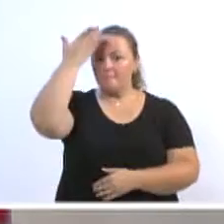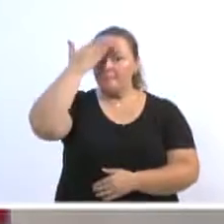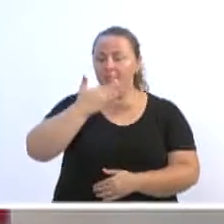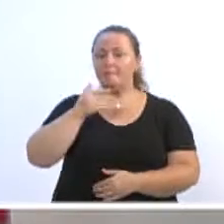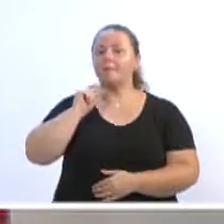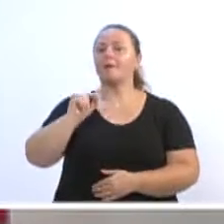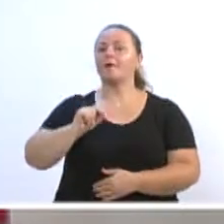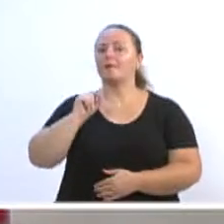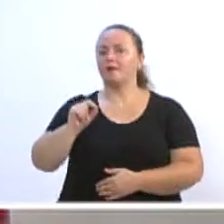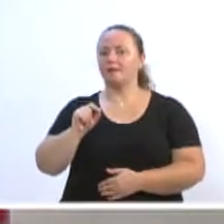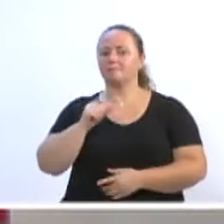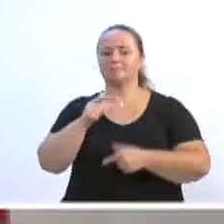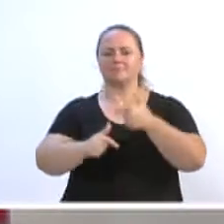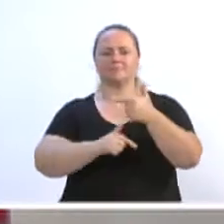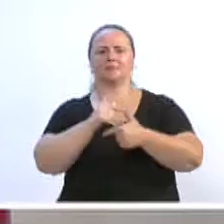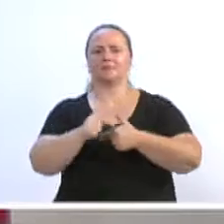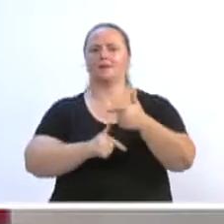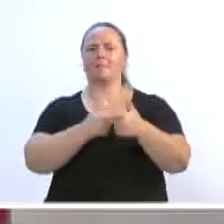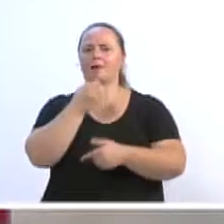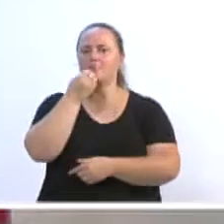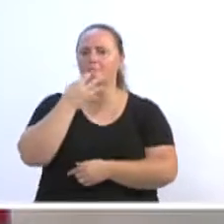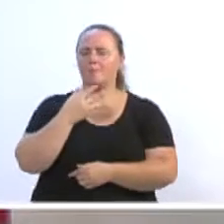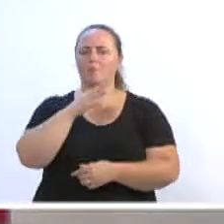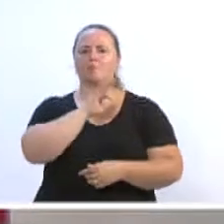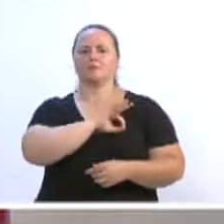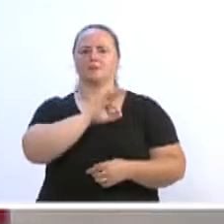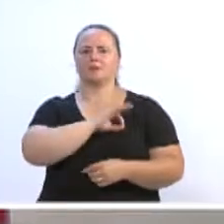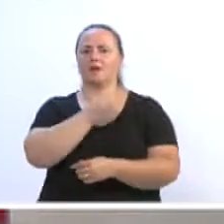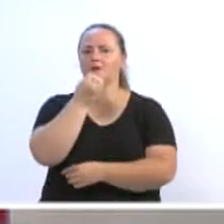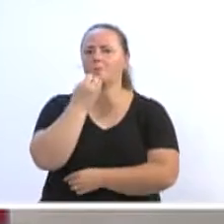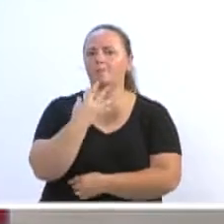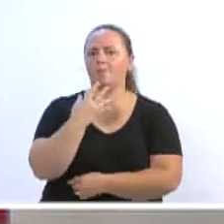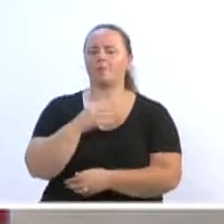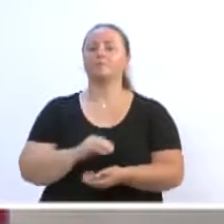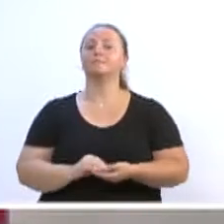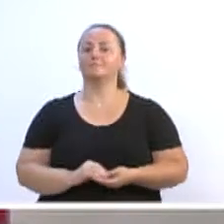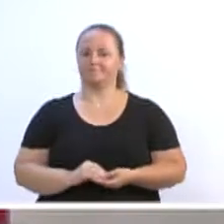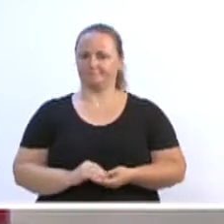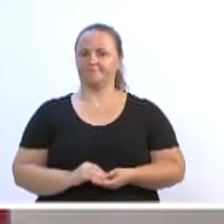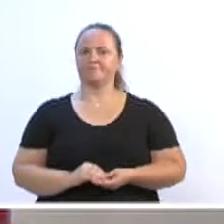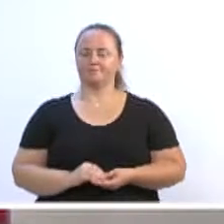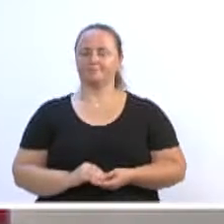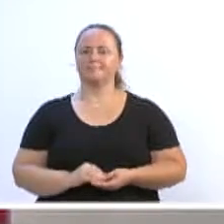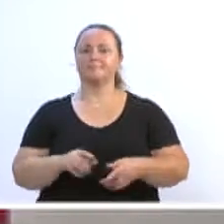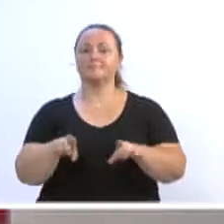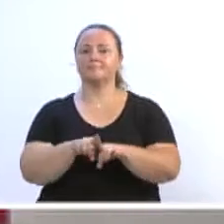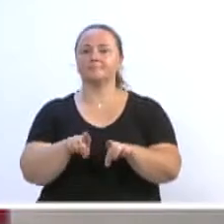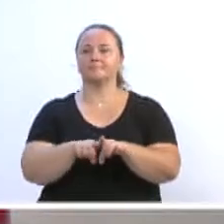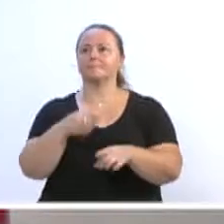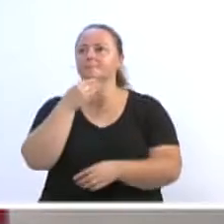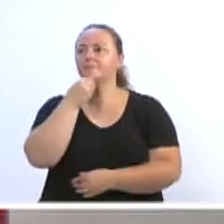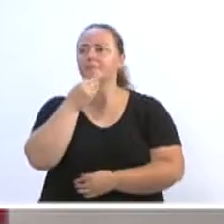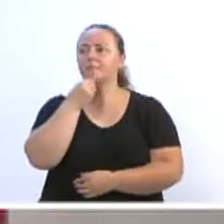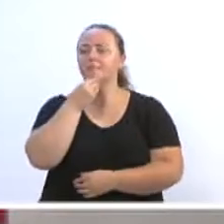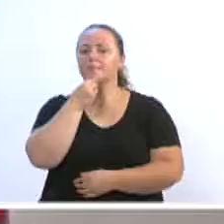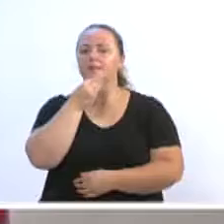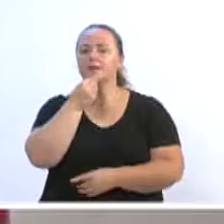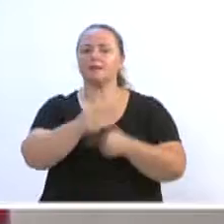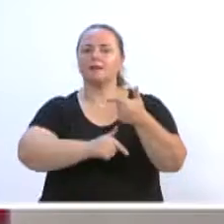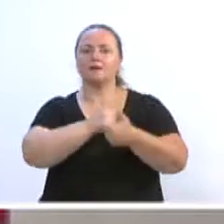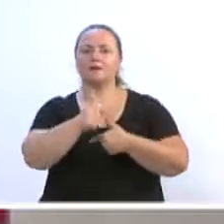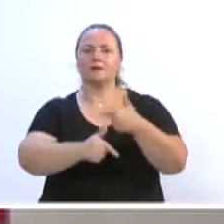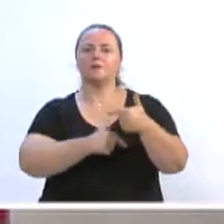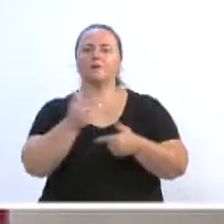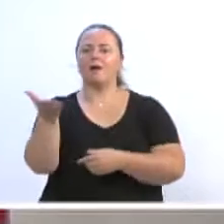gera emprego de boa qualidade e gera renda. E outro caso que eu ouvi, um menino que trabalhava como garçom e tinha 2